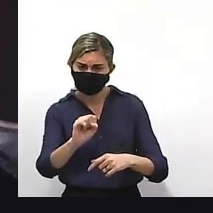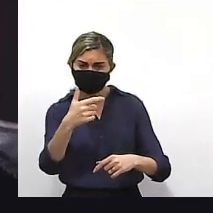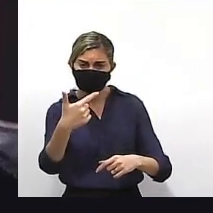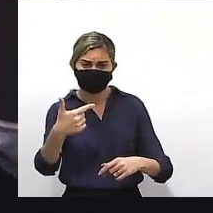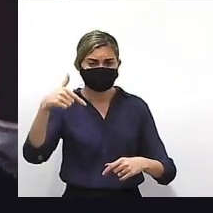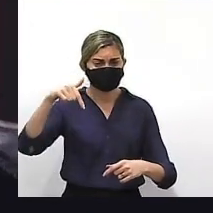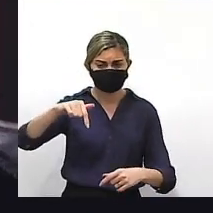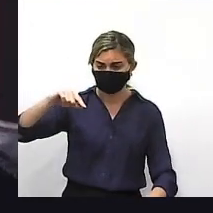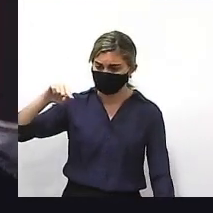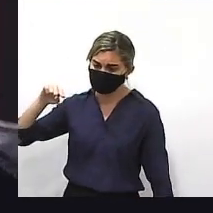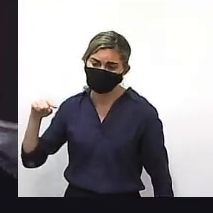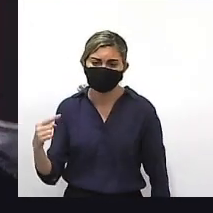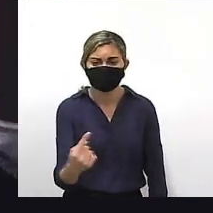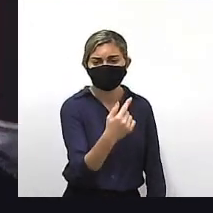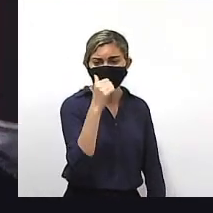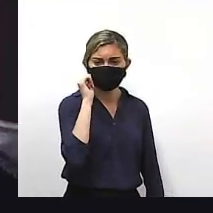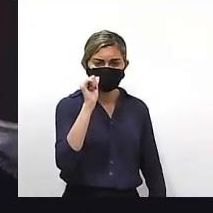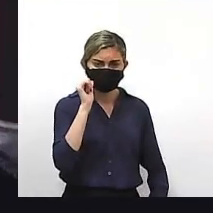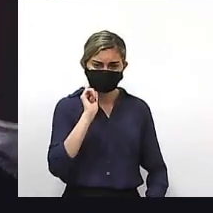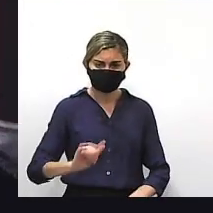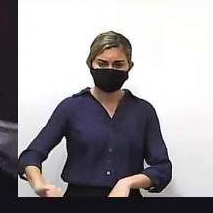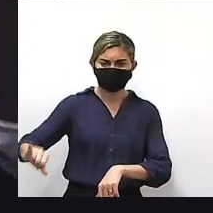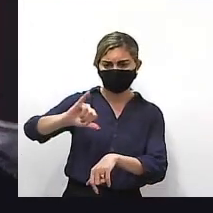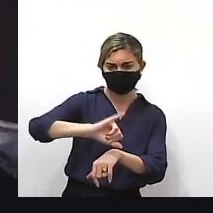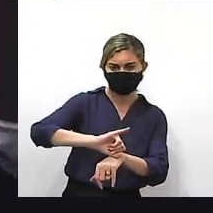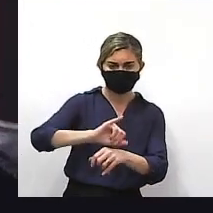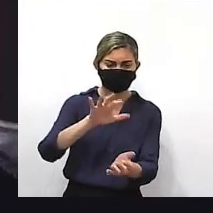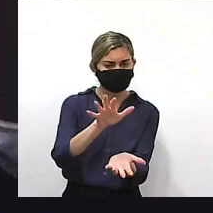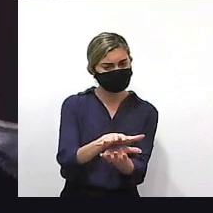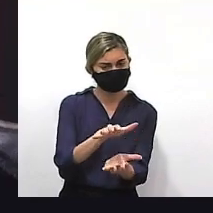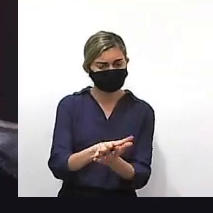827 mil mulheres na capital pernambucana.